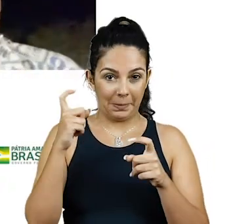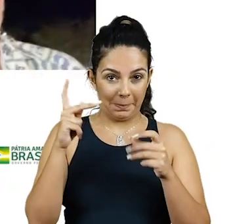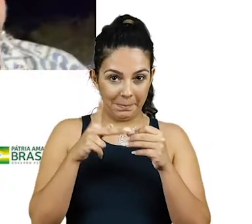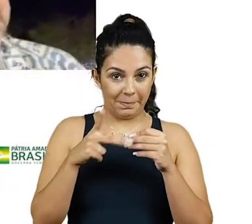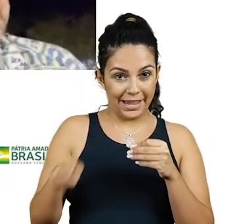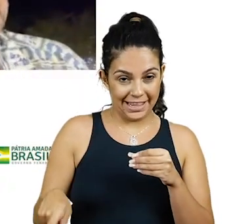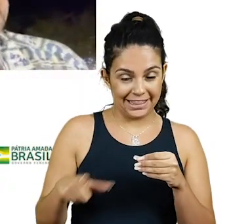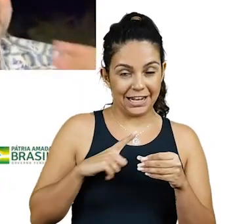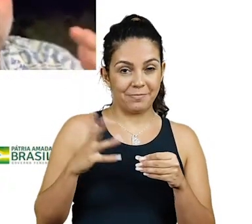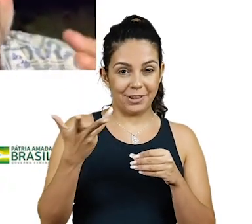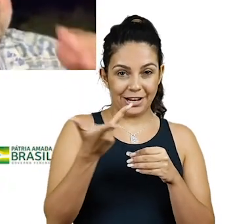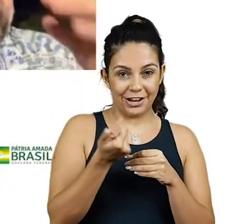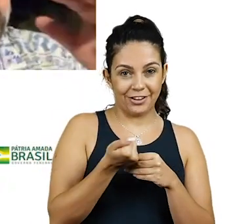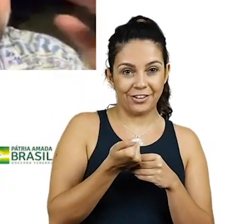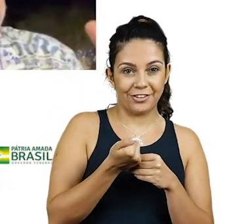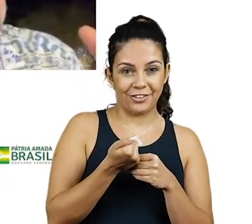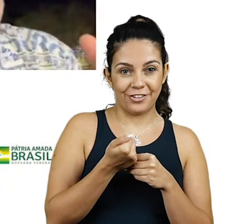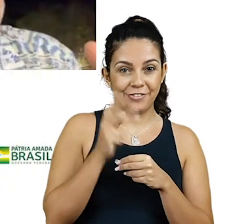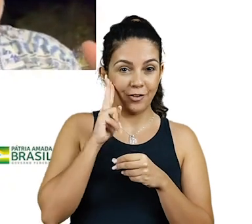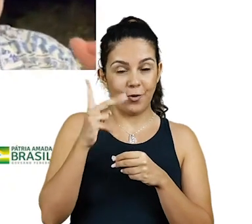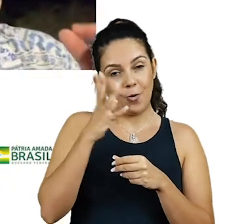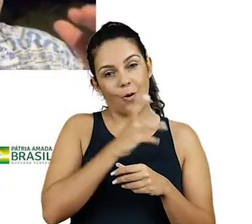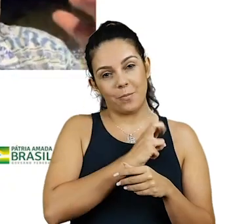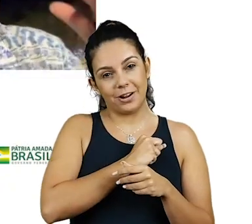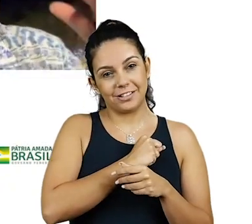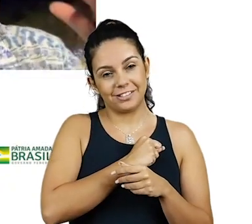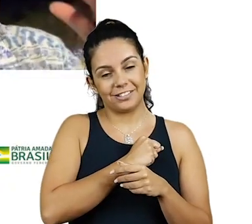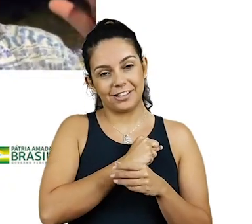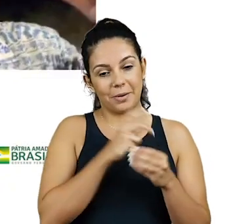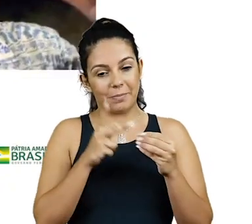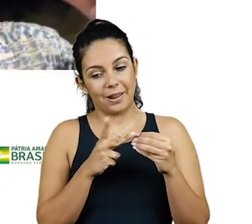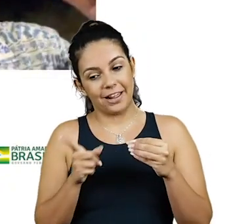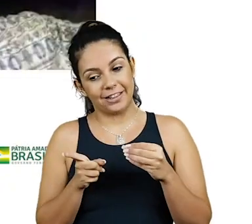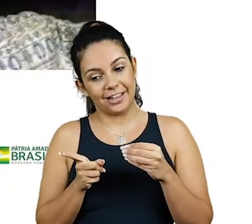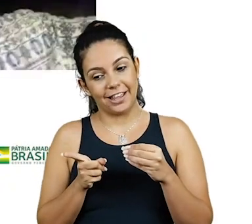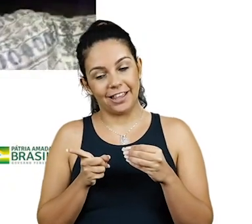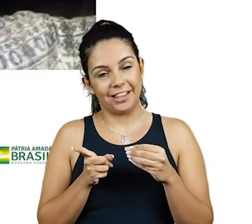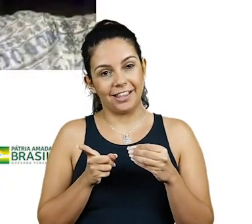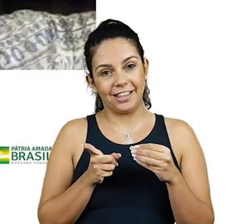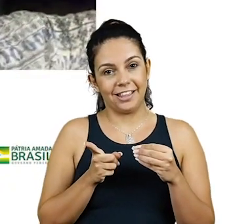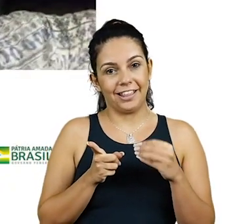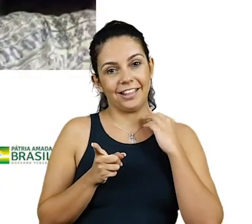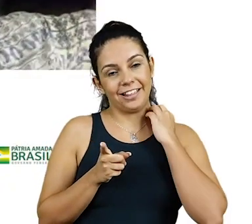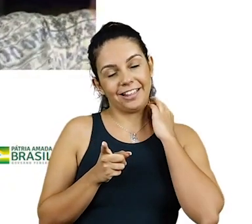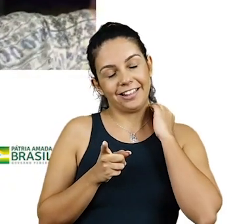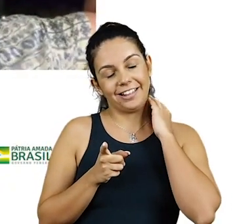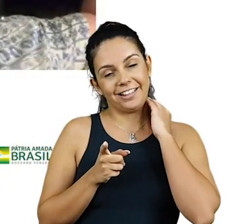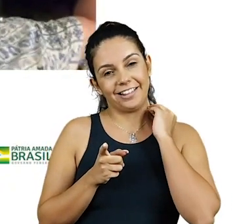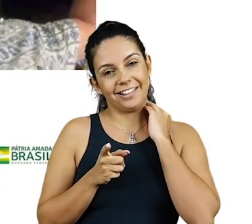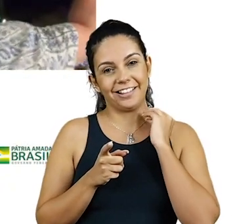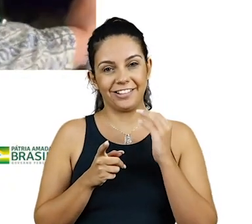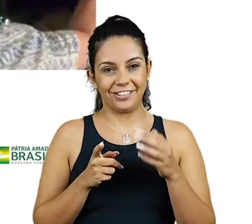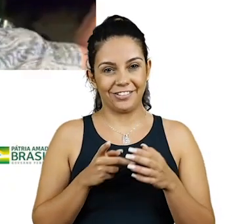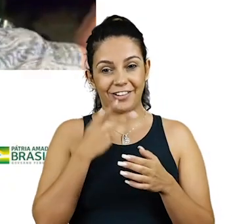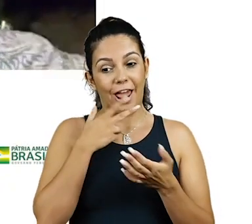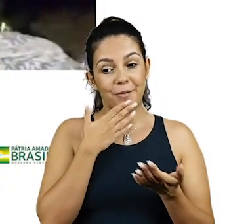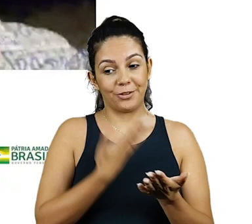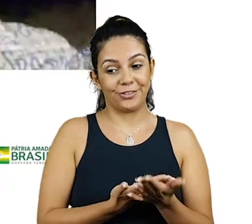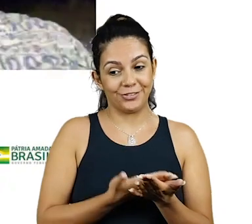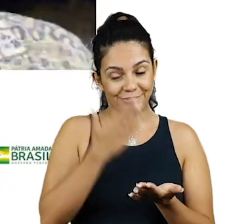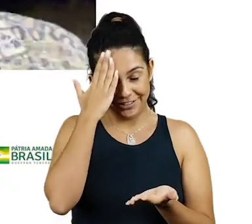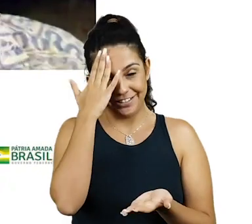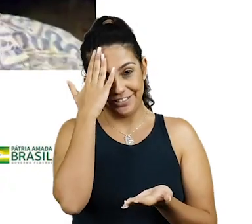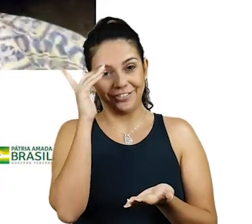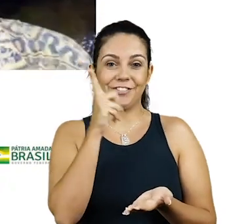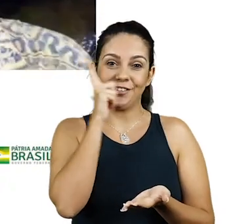é maravilhosa, você fala um romance, aí parece que a pedra... Zeca olha para cima. Fala, meu Deus do céu, não